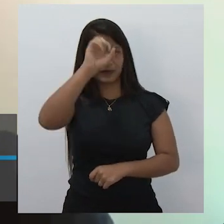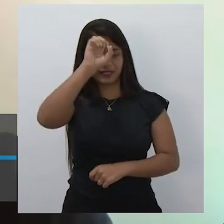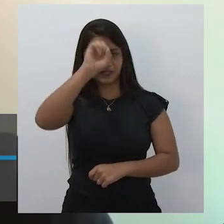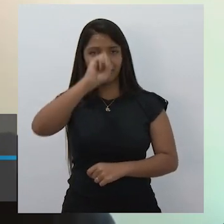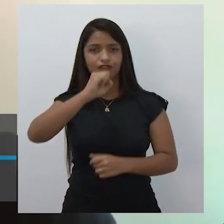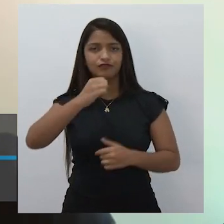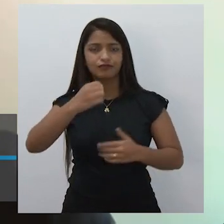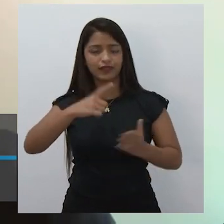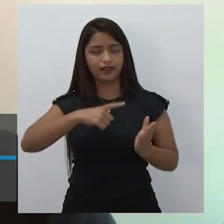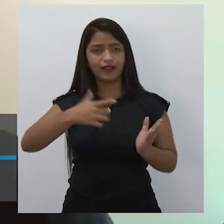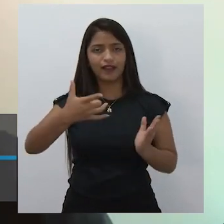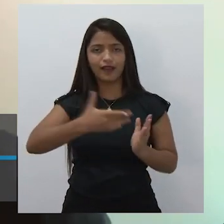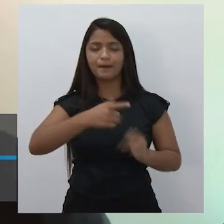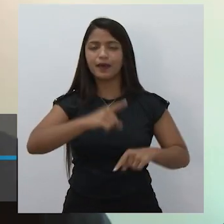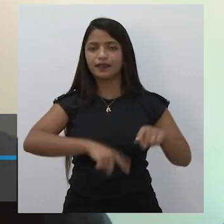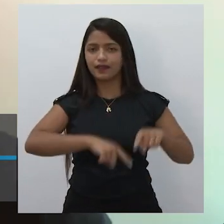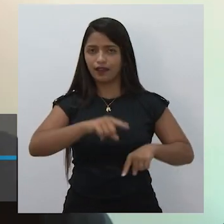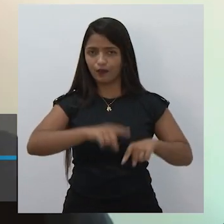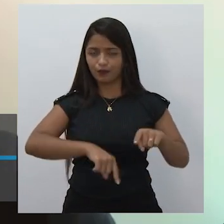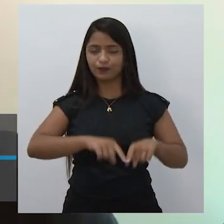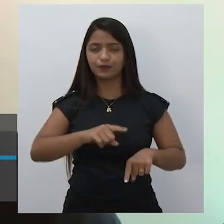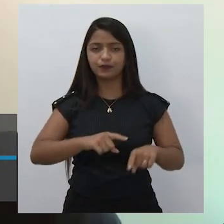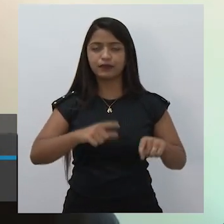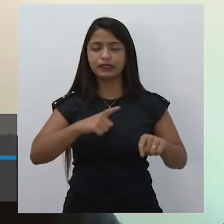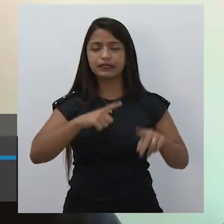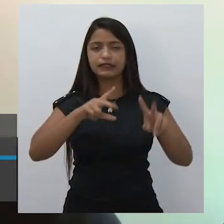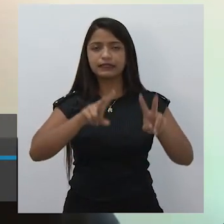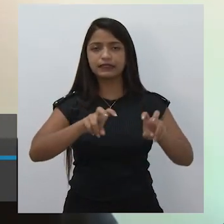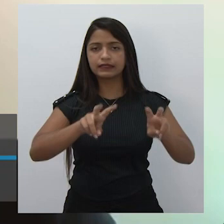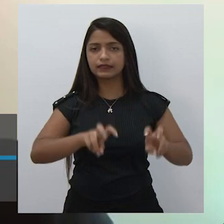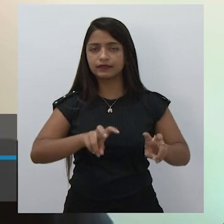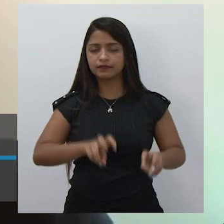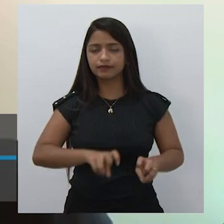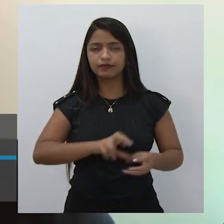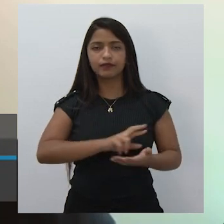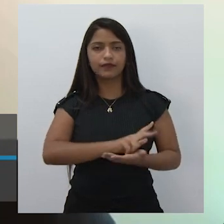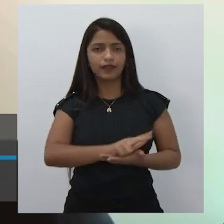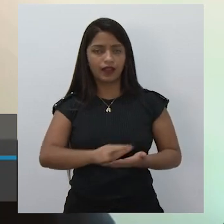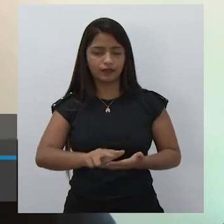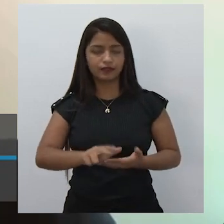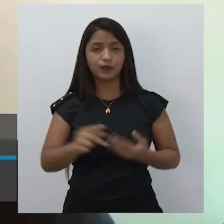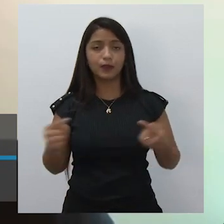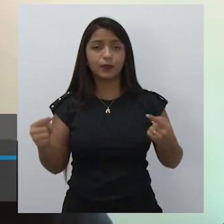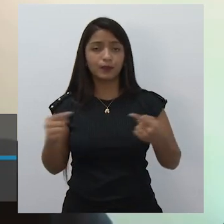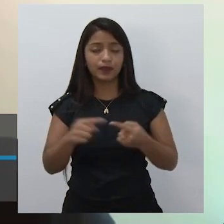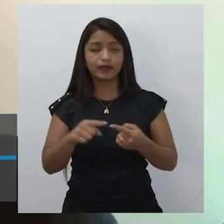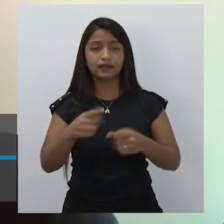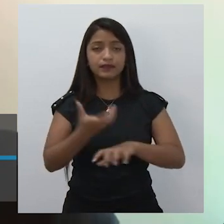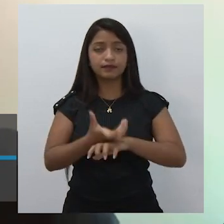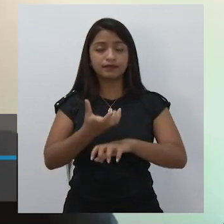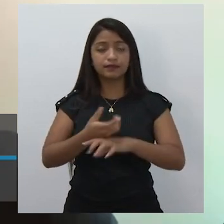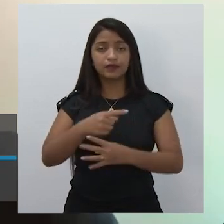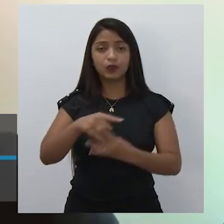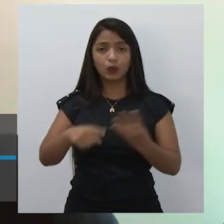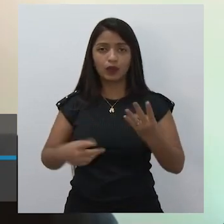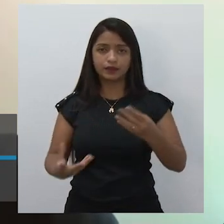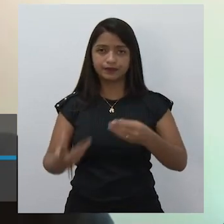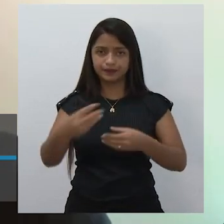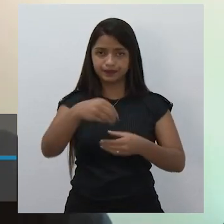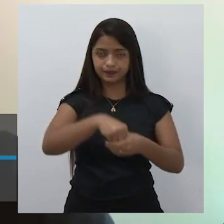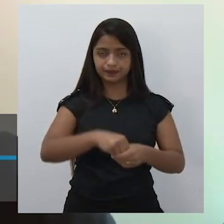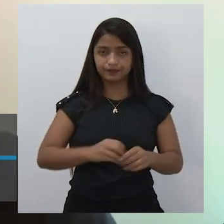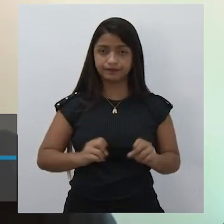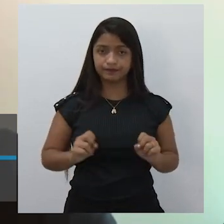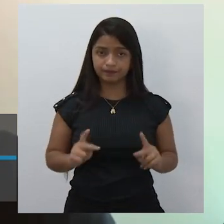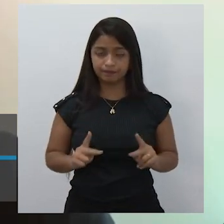constam no material, que geram dentro de temas norteadores entre os quatro componentes, né? Bom, a